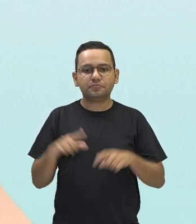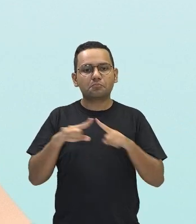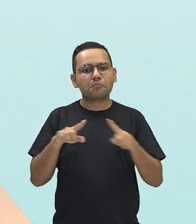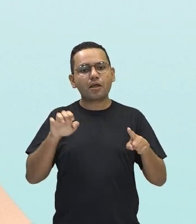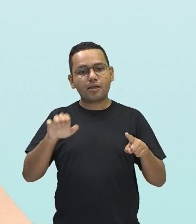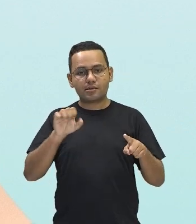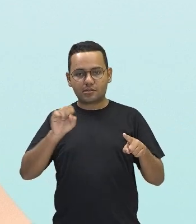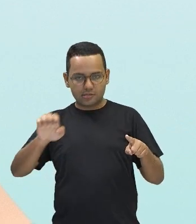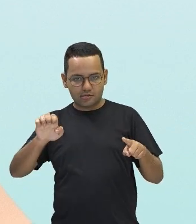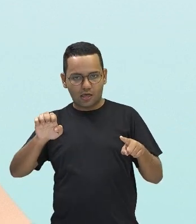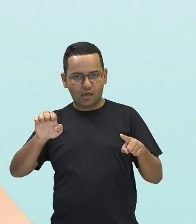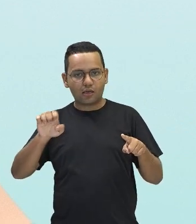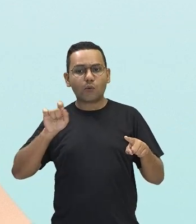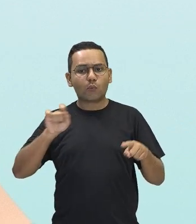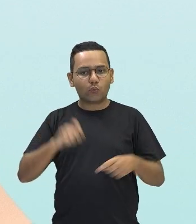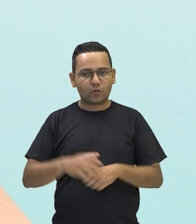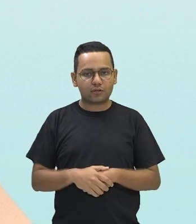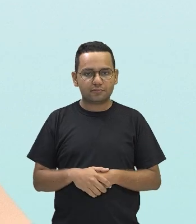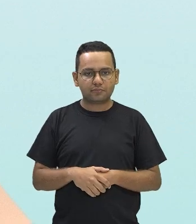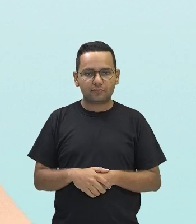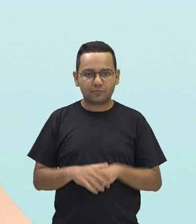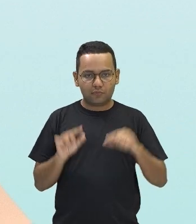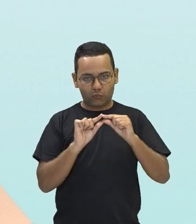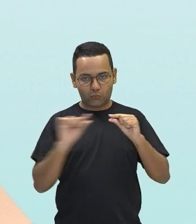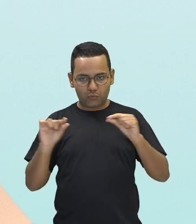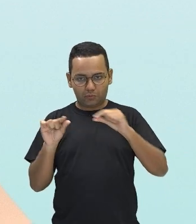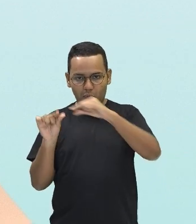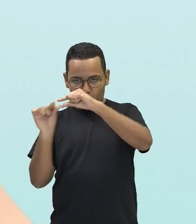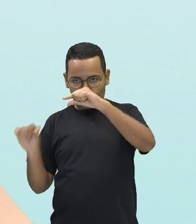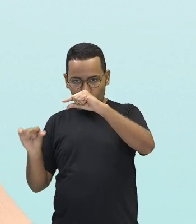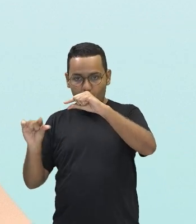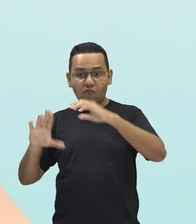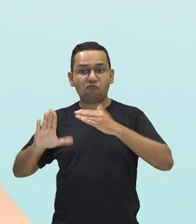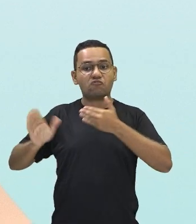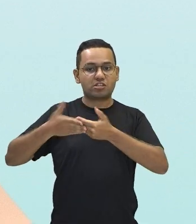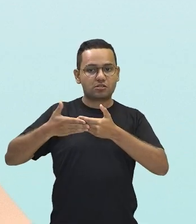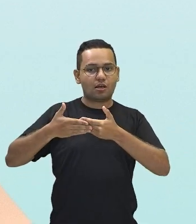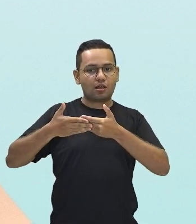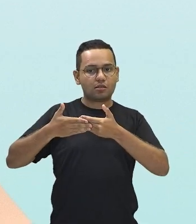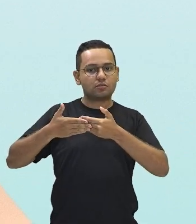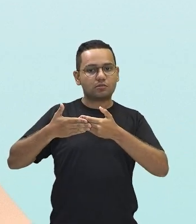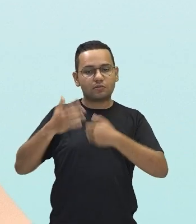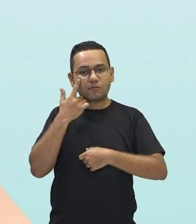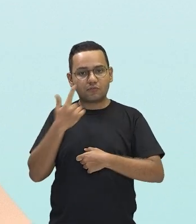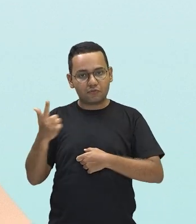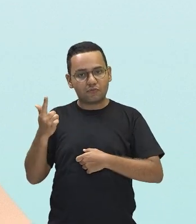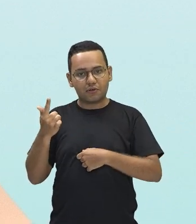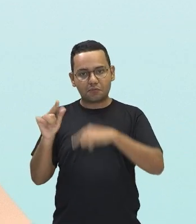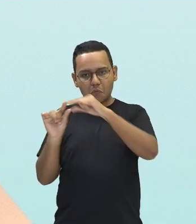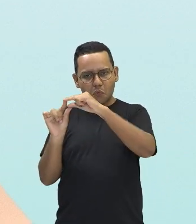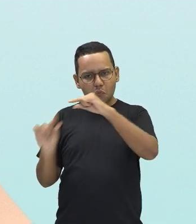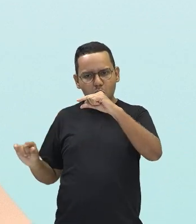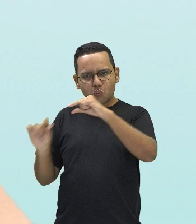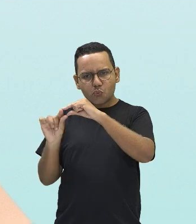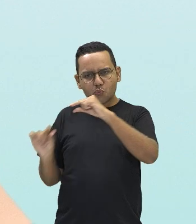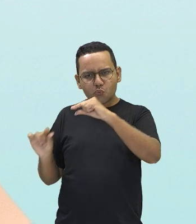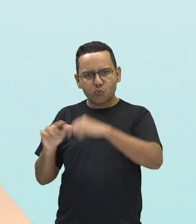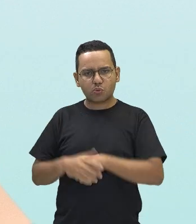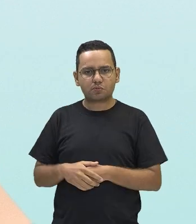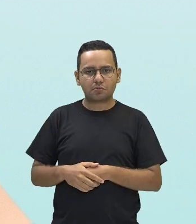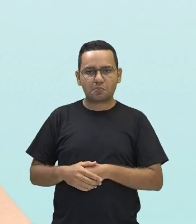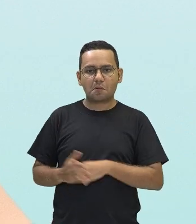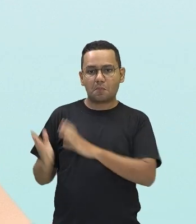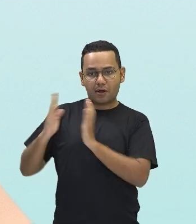esfíncter superior do esôfago está fechado, a parte mais para trás, essa parte mais calibrosa da frente é a